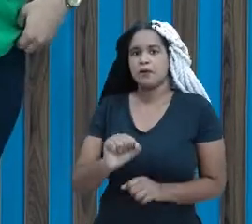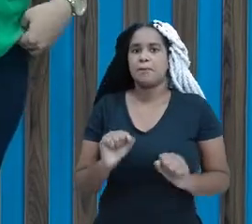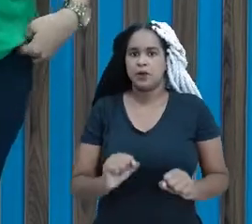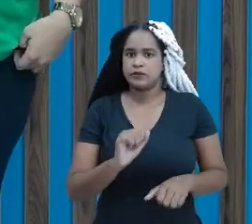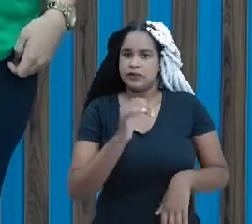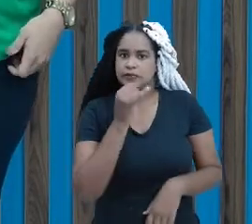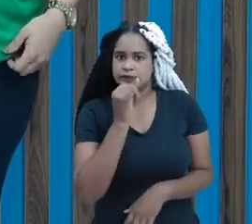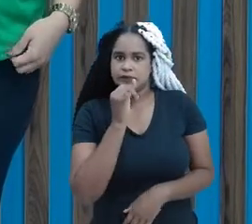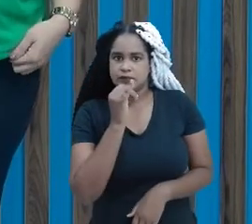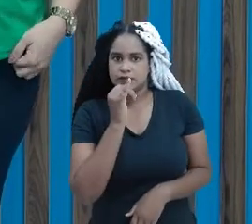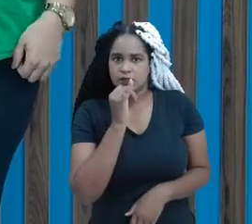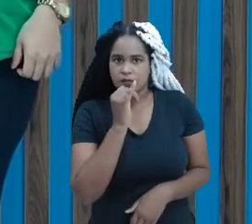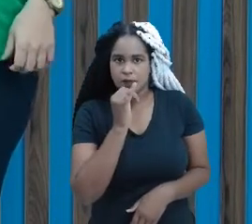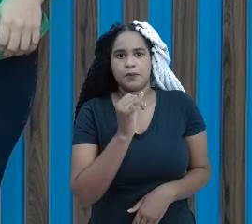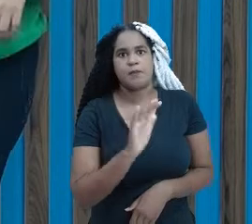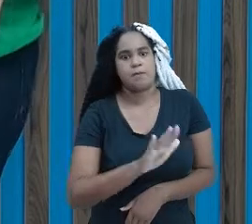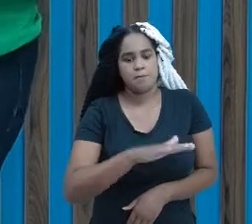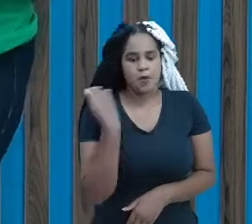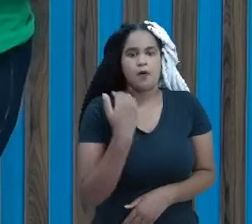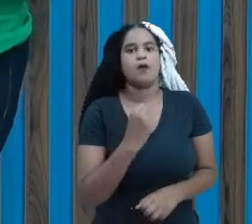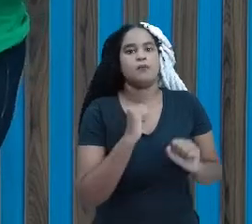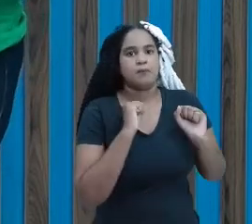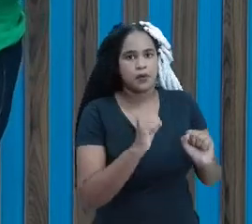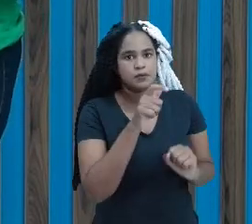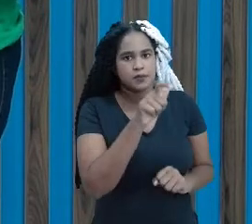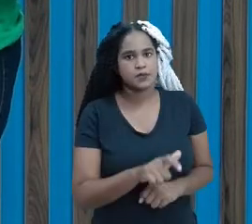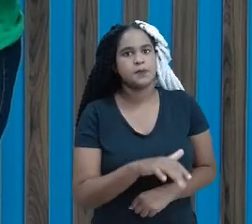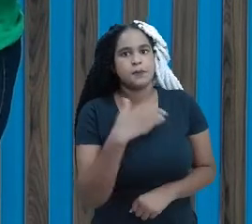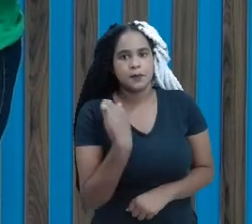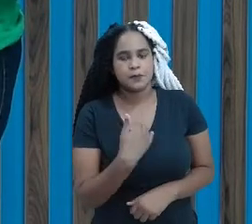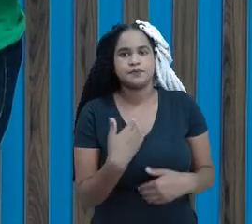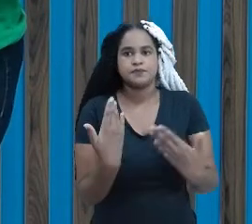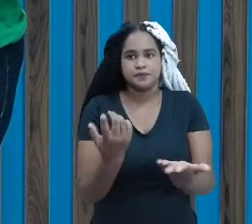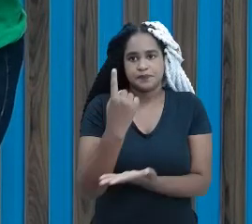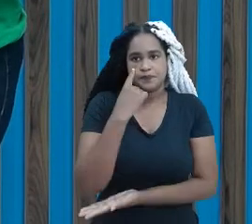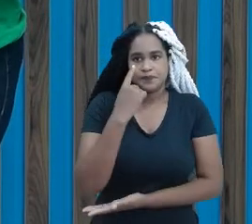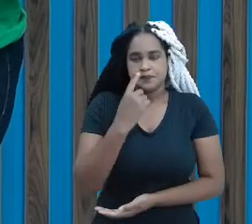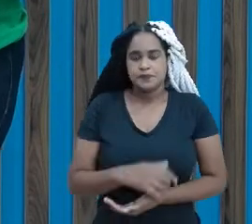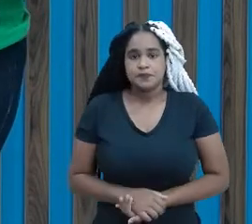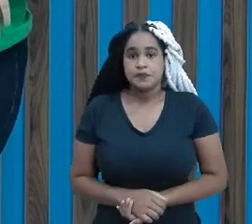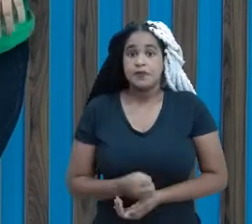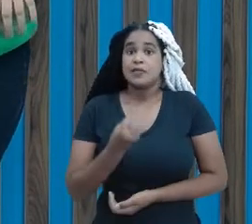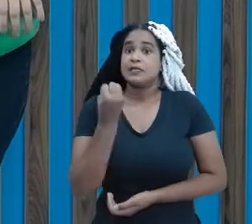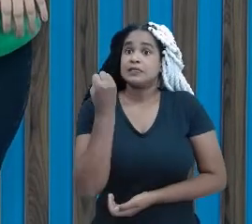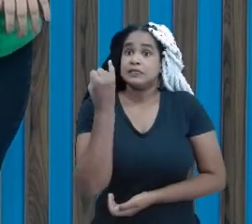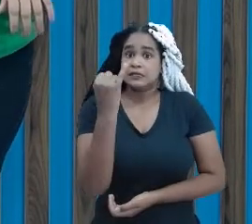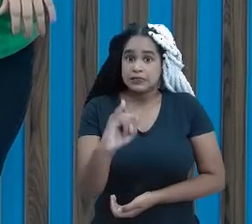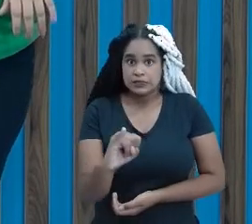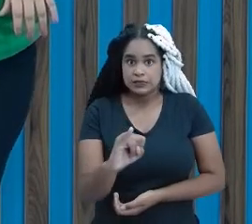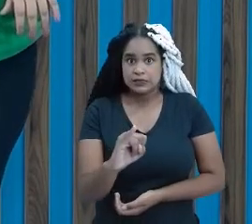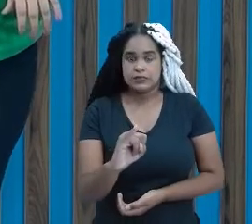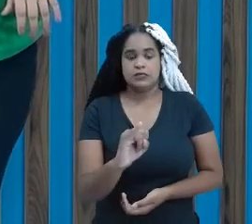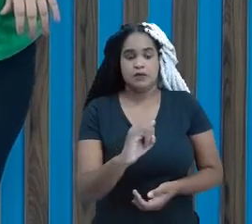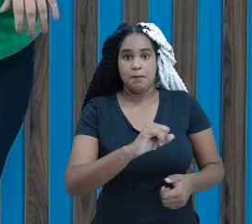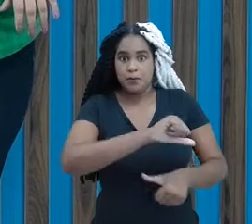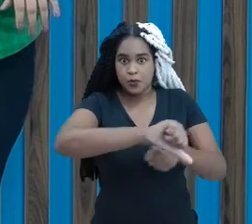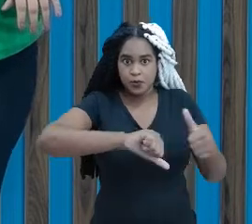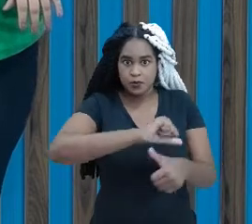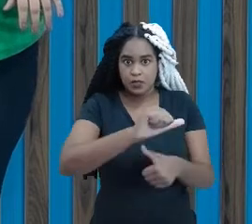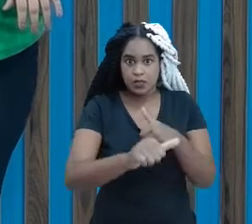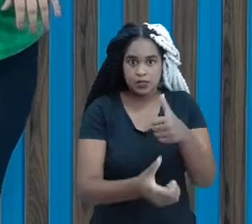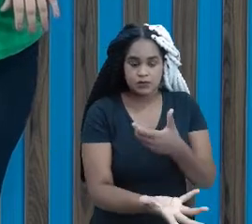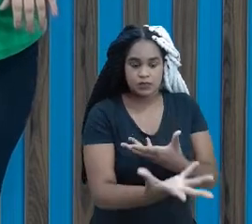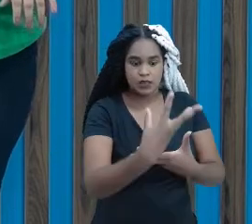letais, ou seja, podem levar à morte, tá? Então, quando ocorrem essas alterações